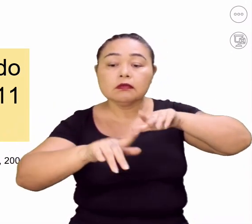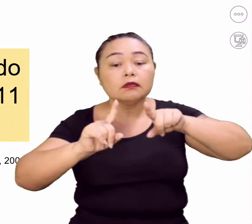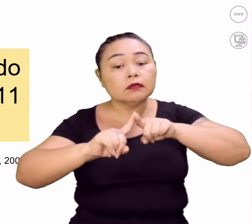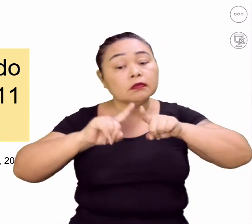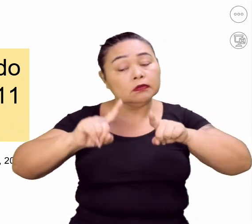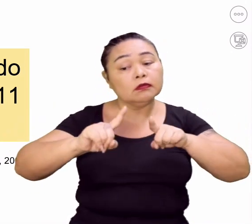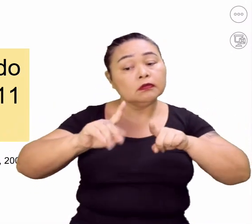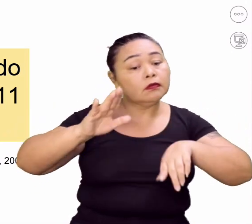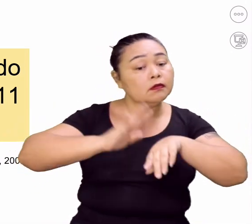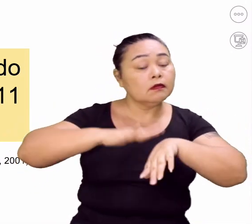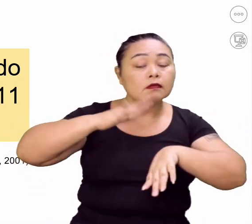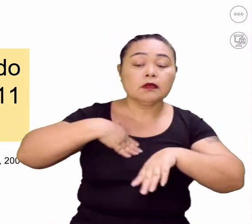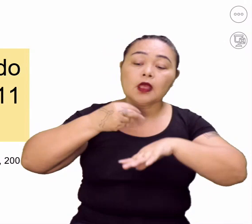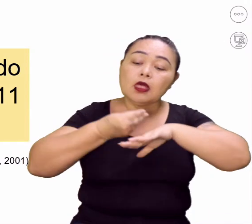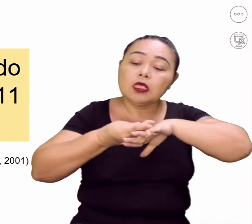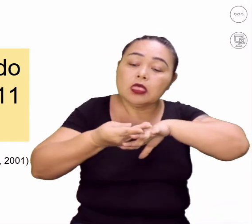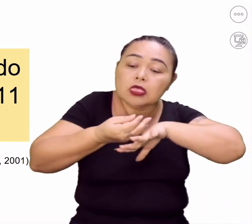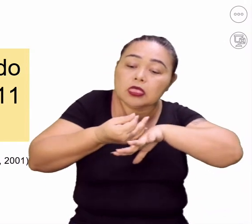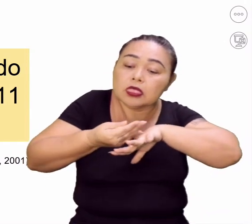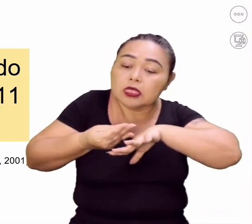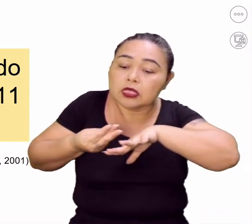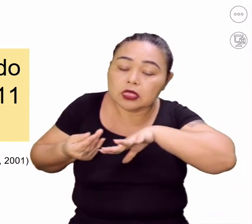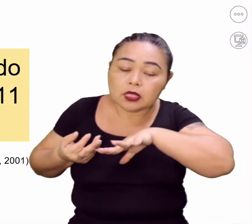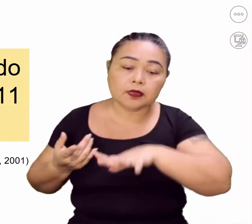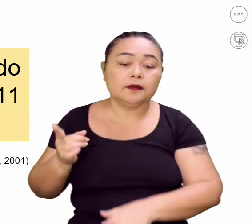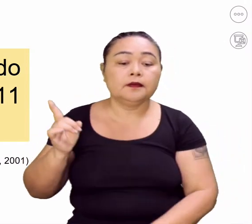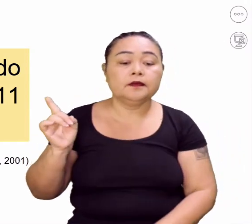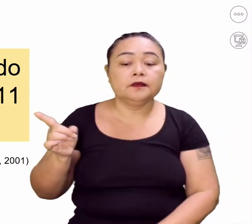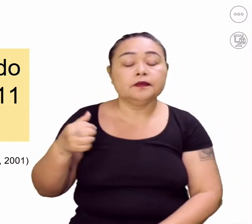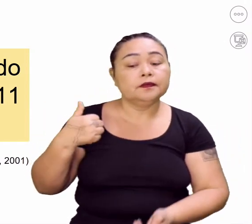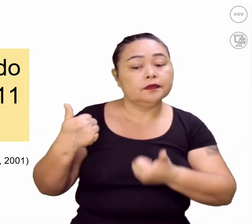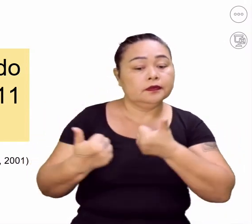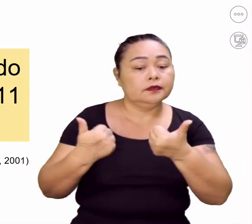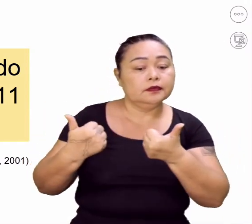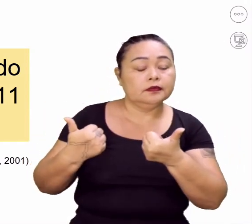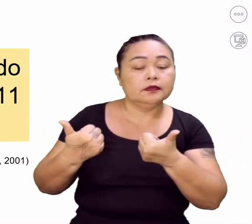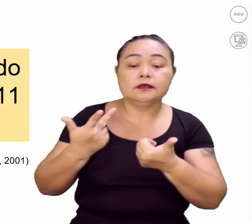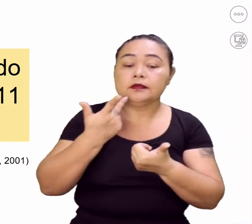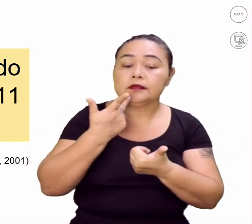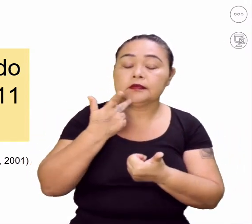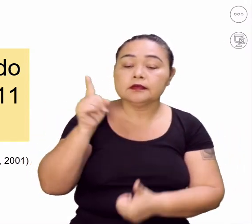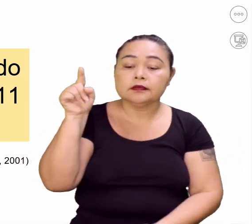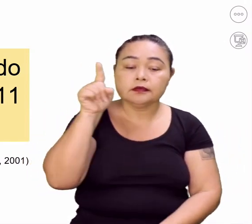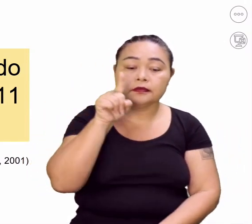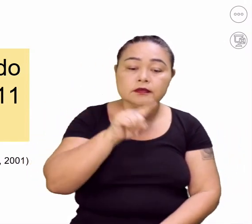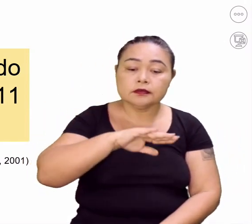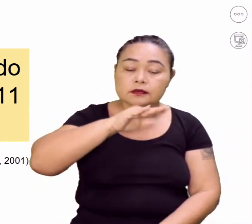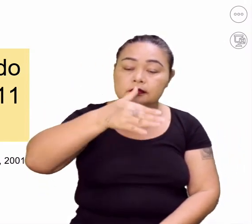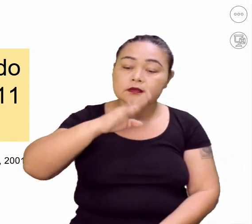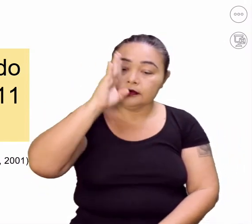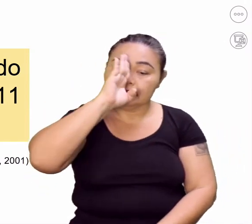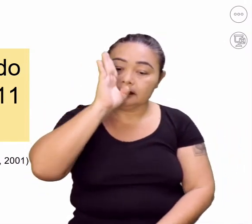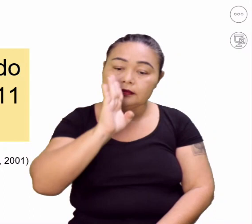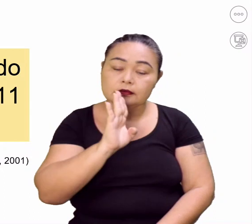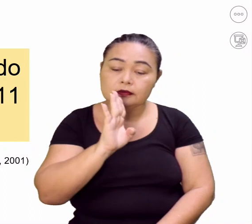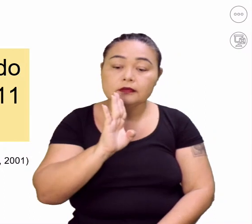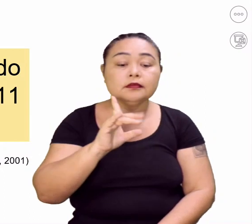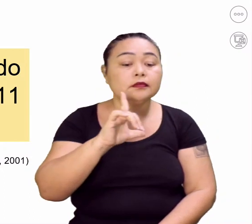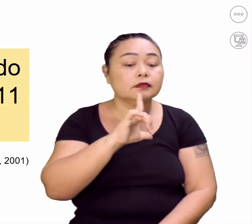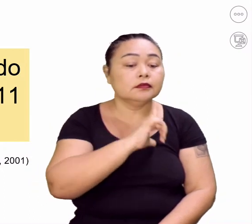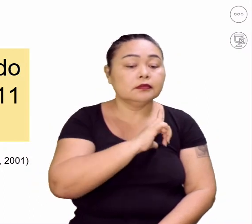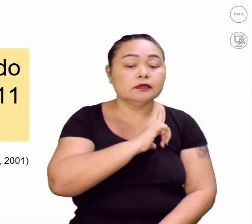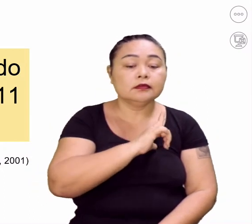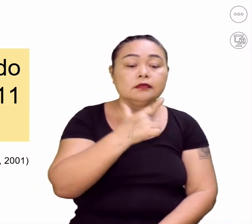mas predominam os processos erosivos. Beleza? Agora, falando de unidade de relevo do Brasil, nós temos